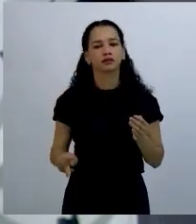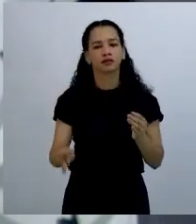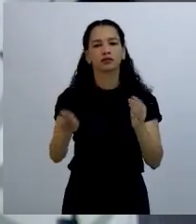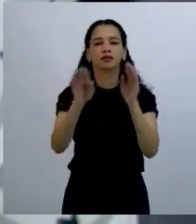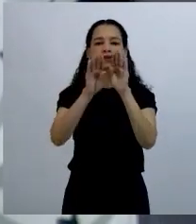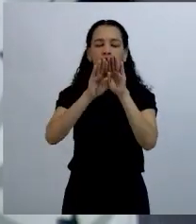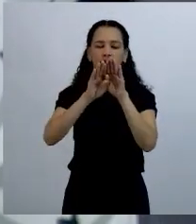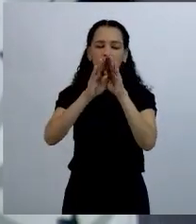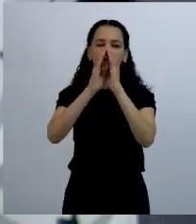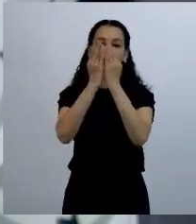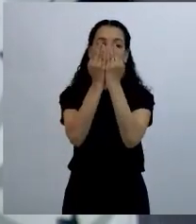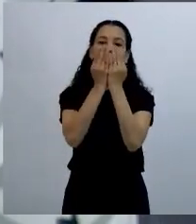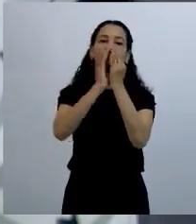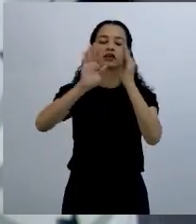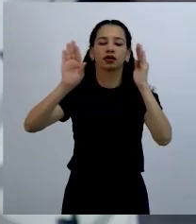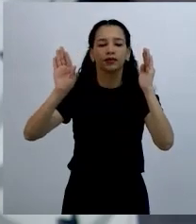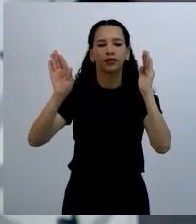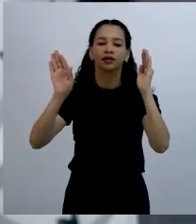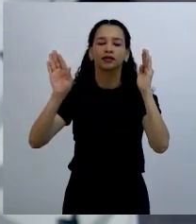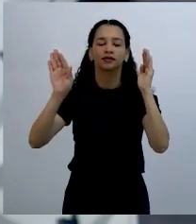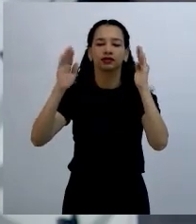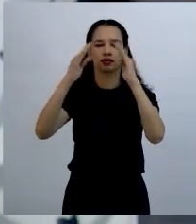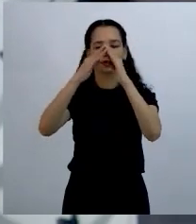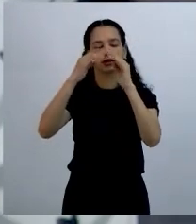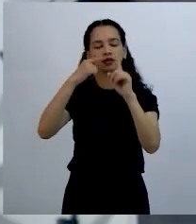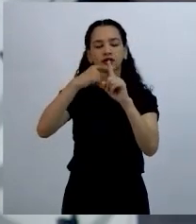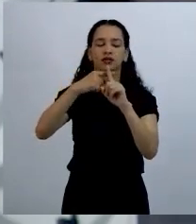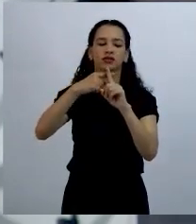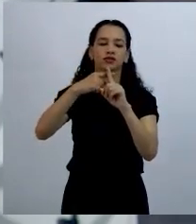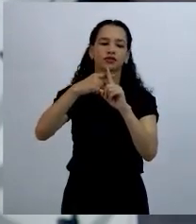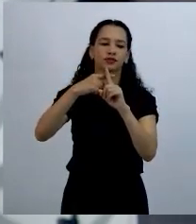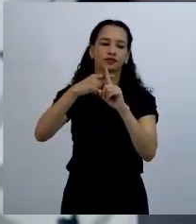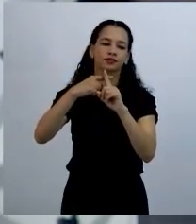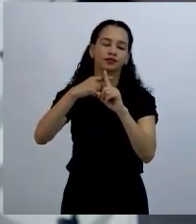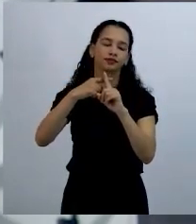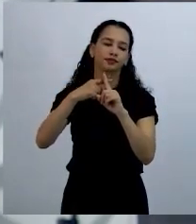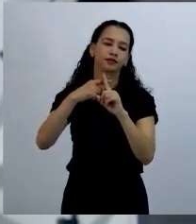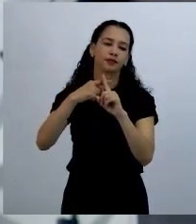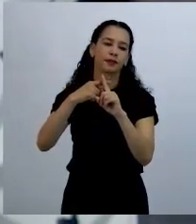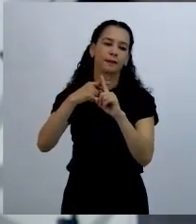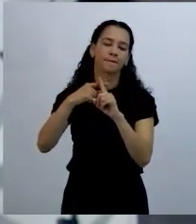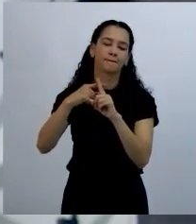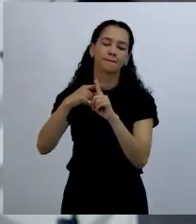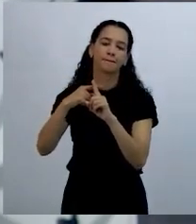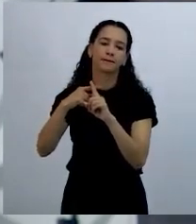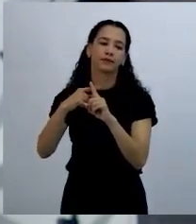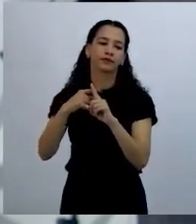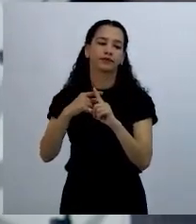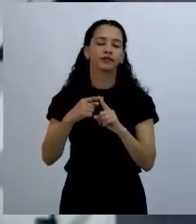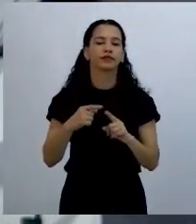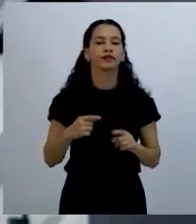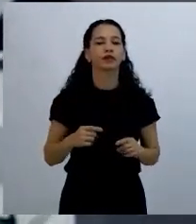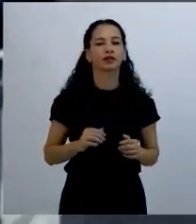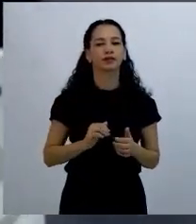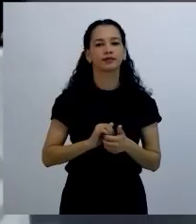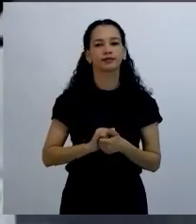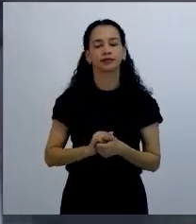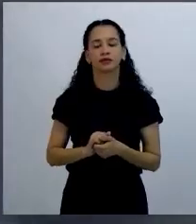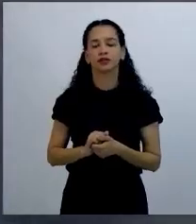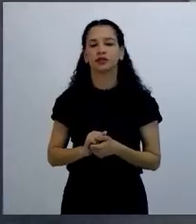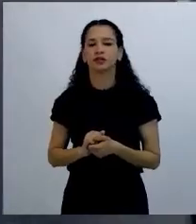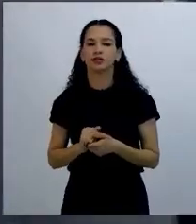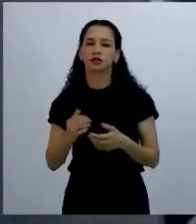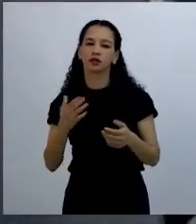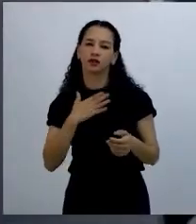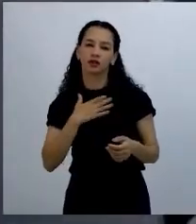não é da igreja é minha de servir ao meu Deus a necessidade é minha a necessidade é minha